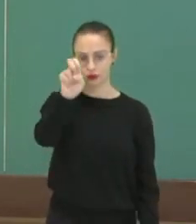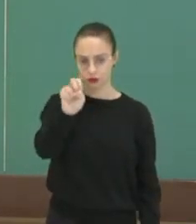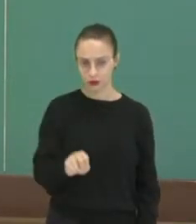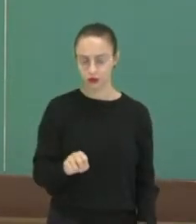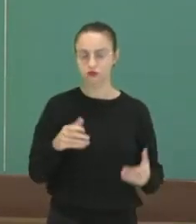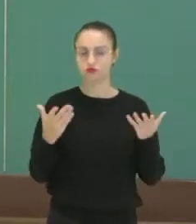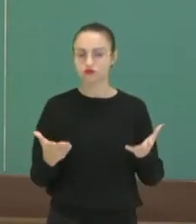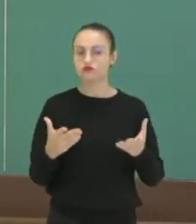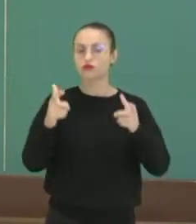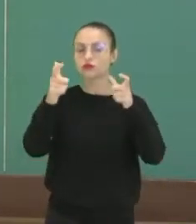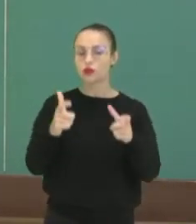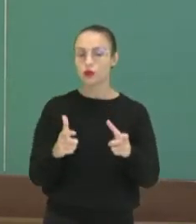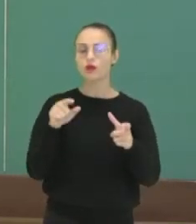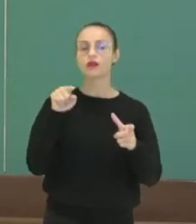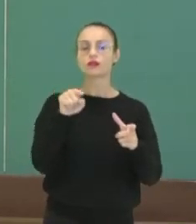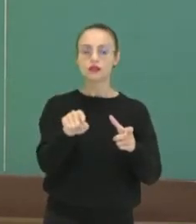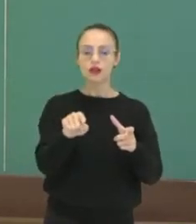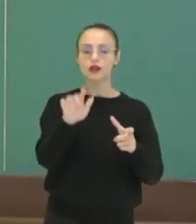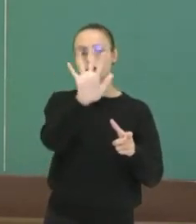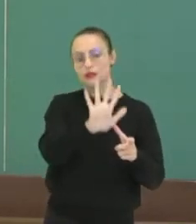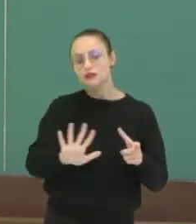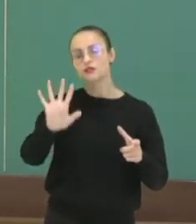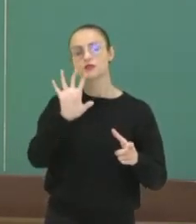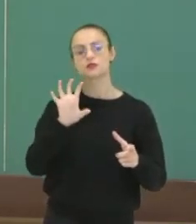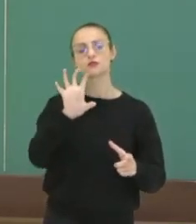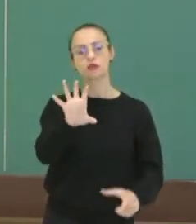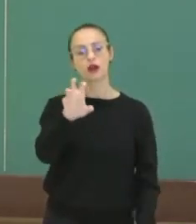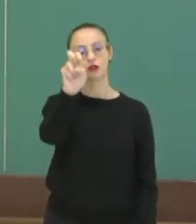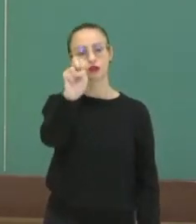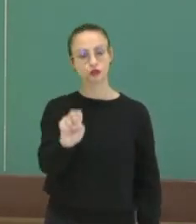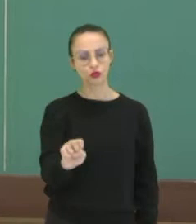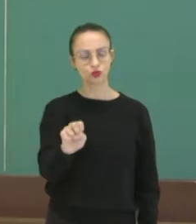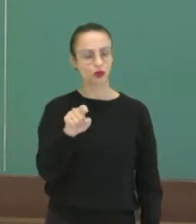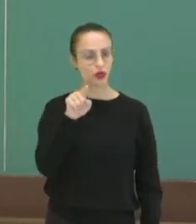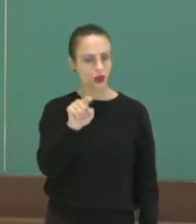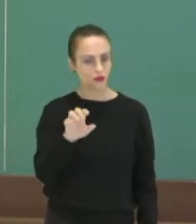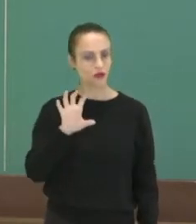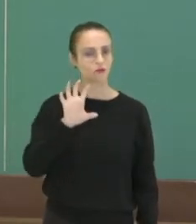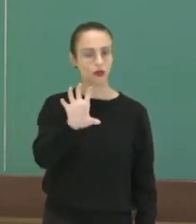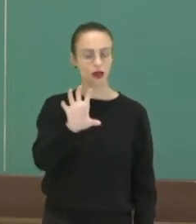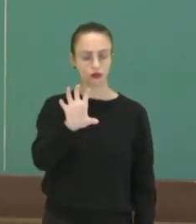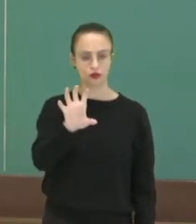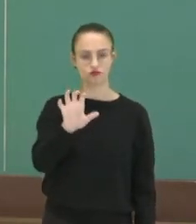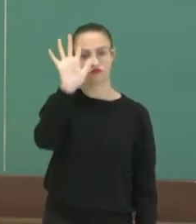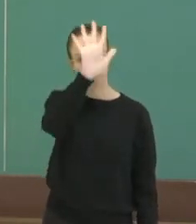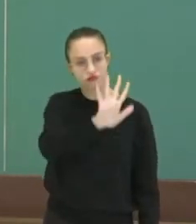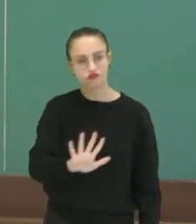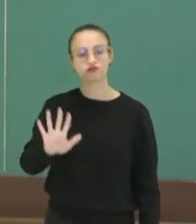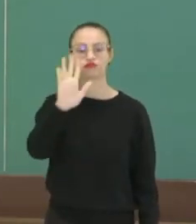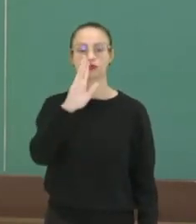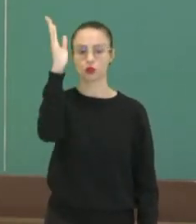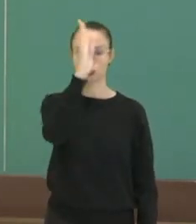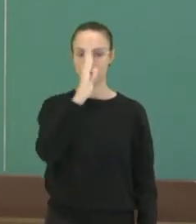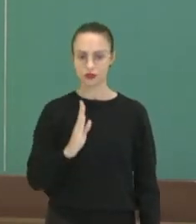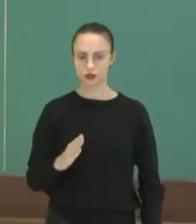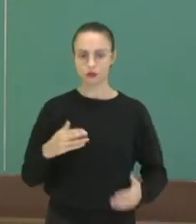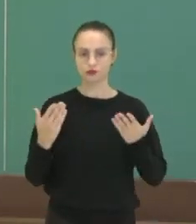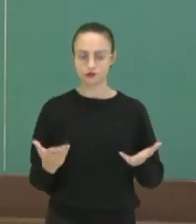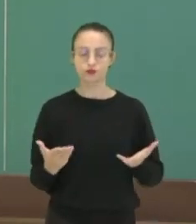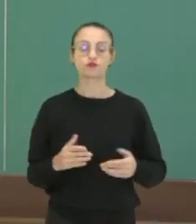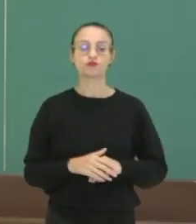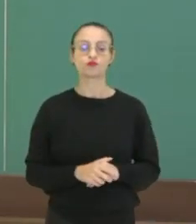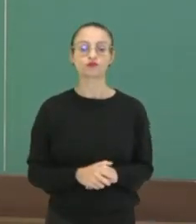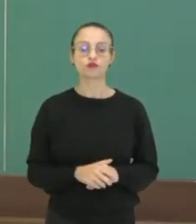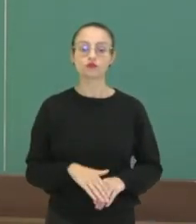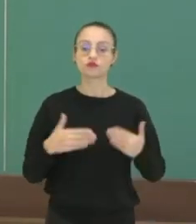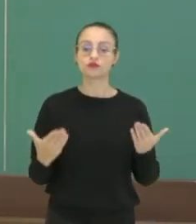Para localizar esse espaço geográfico ou esta parte do espaço geográfico brasileiro. Então, pensando nisso ali,